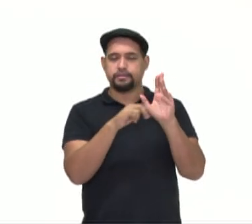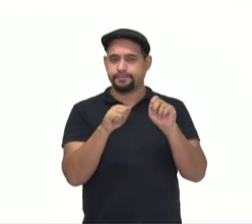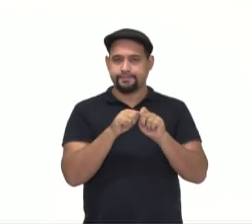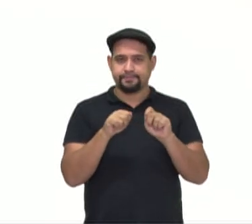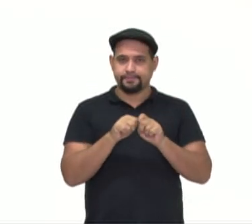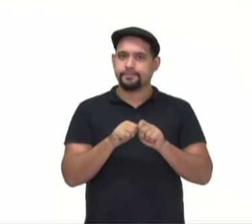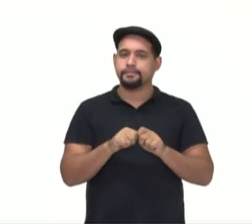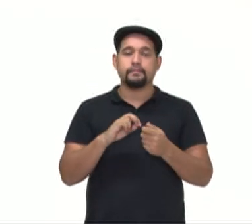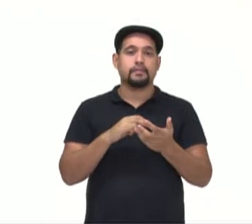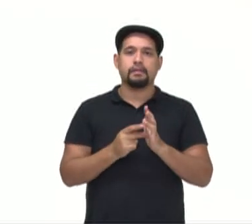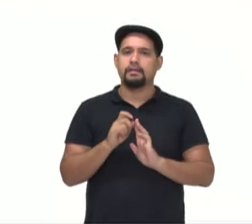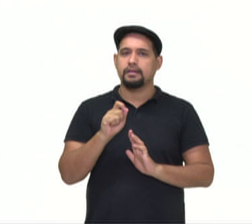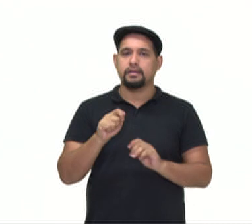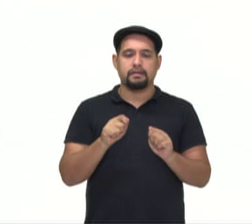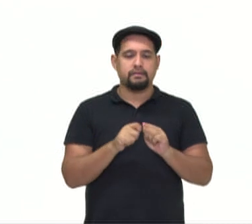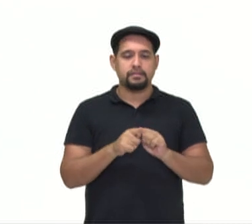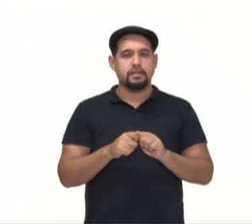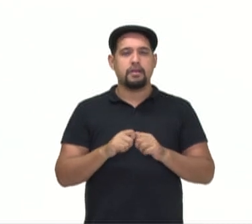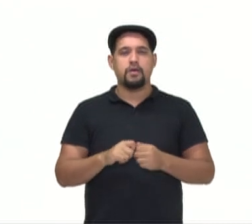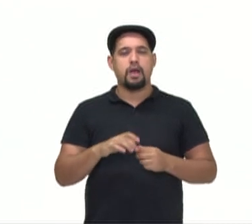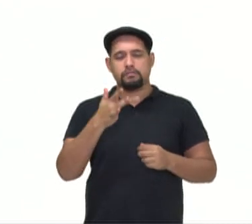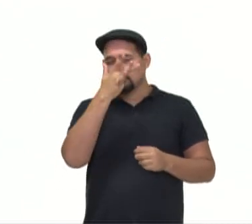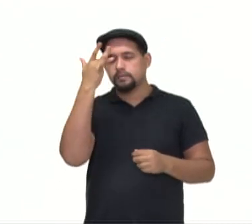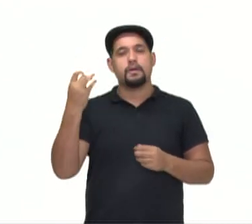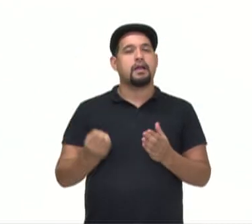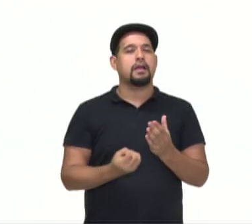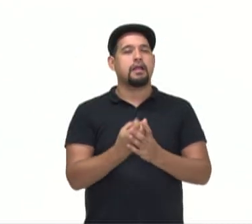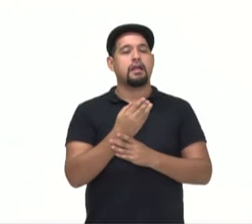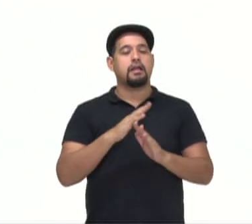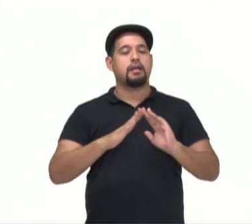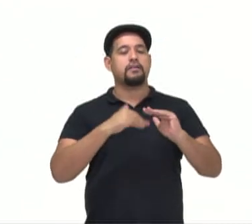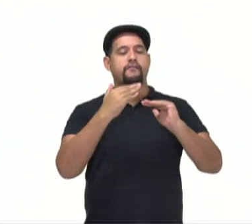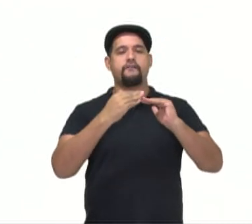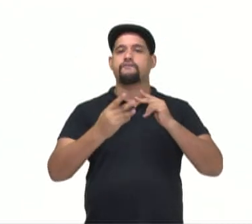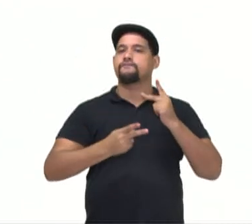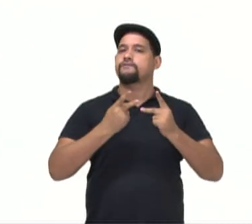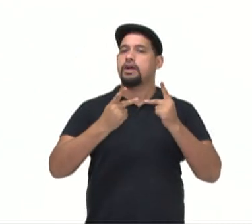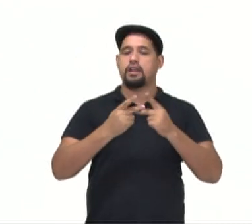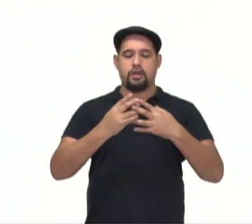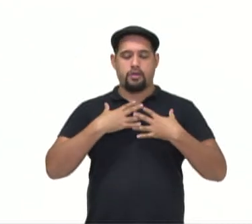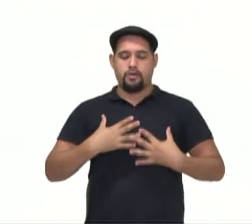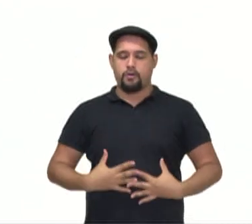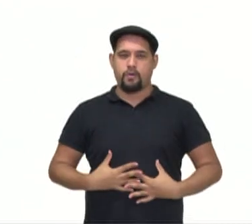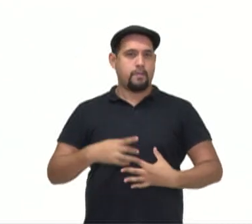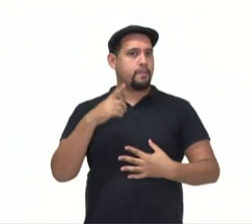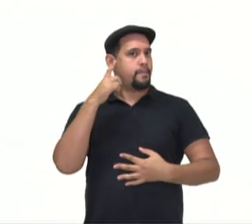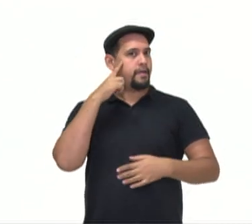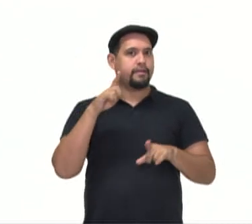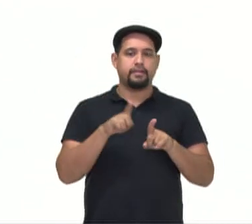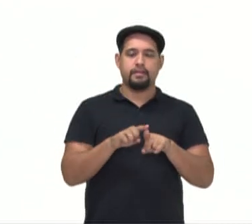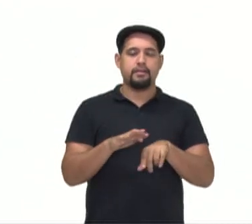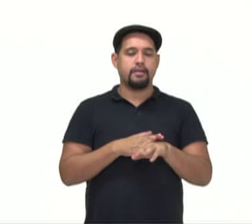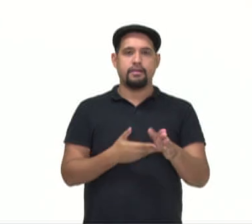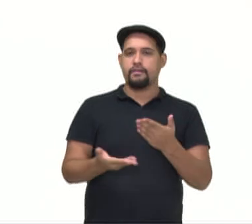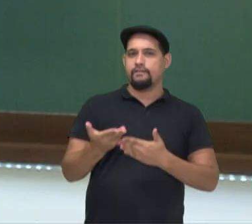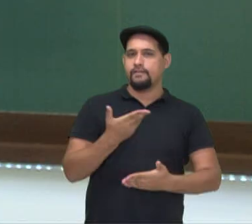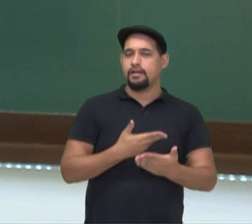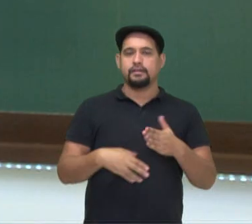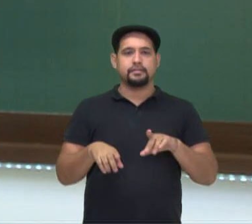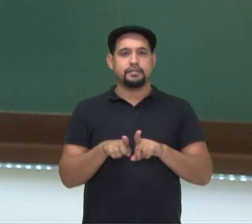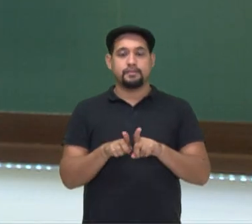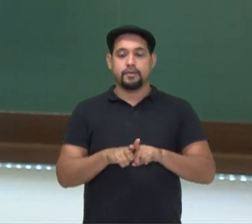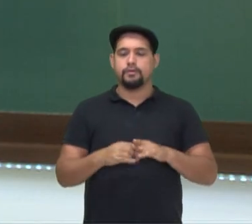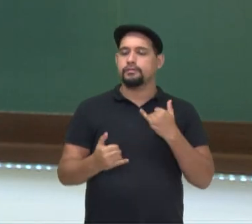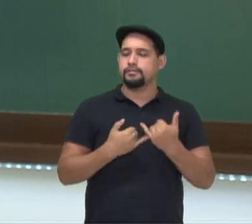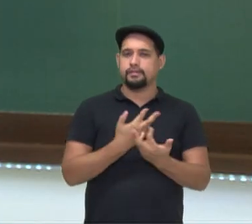desenvolvidos. Servem para preparar os artistas para a criação, desenvolvendo fala, corpo, mente, contracena e diálogos. Os jogos